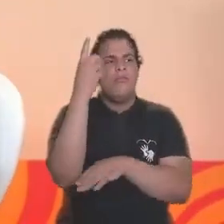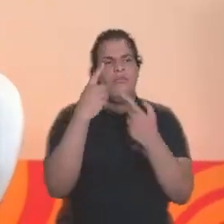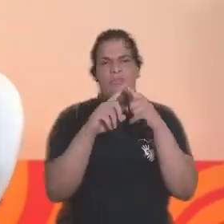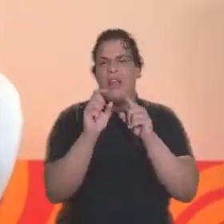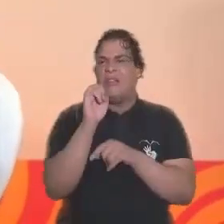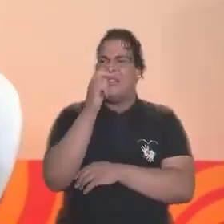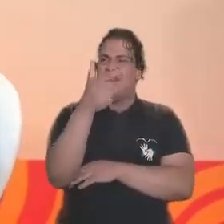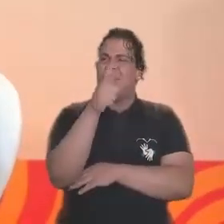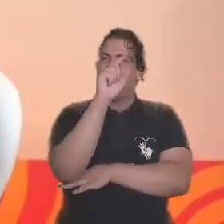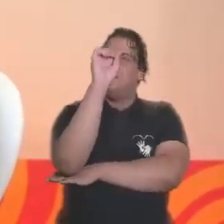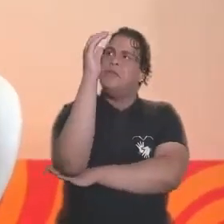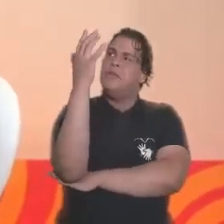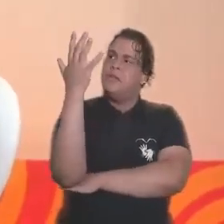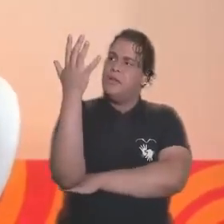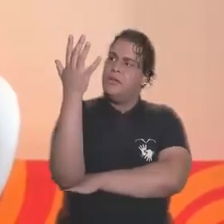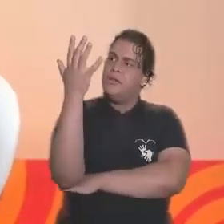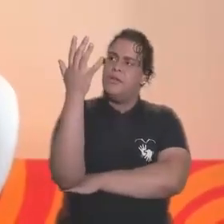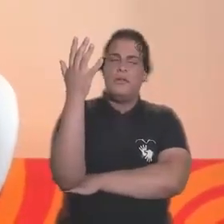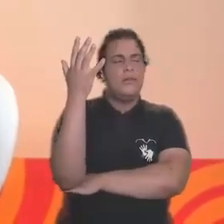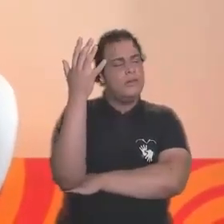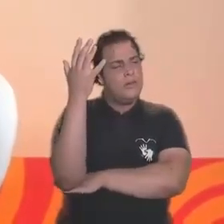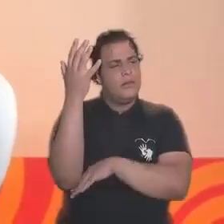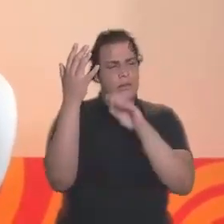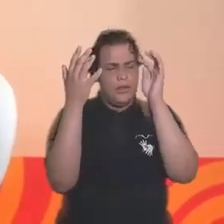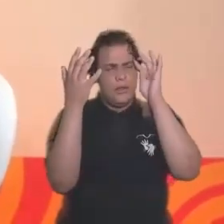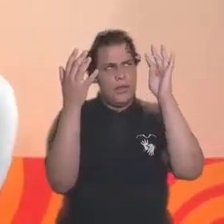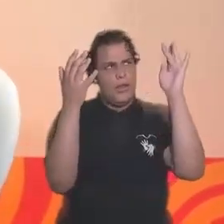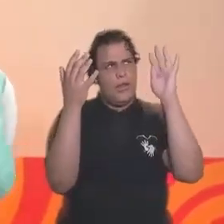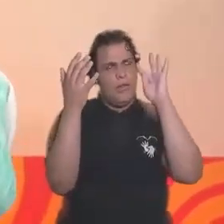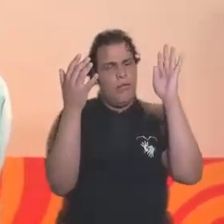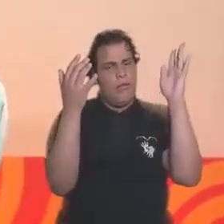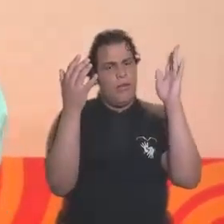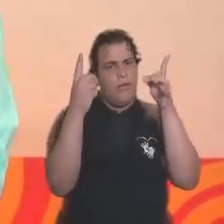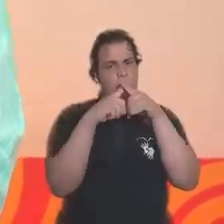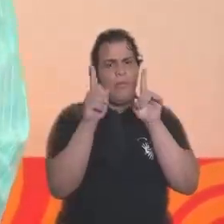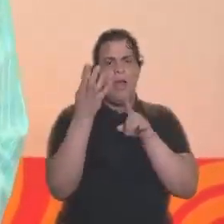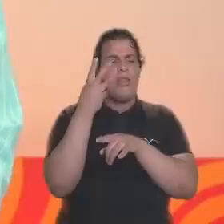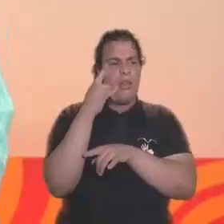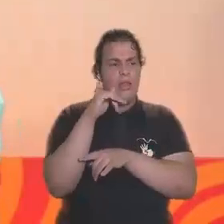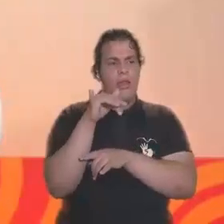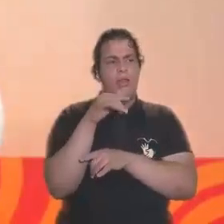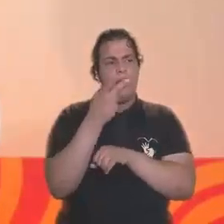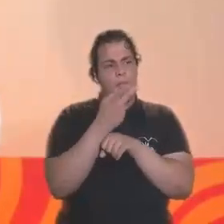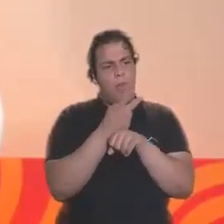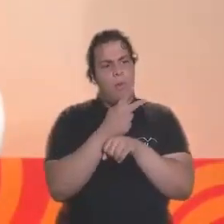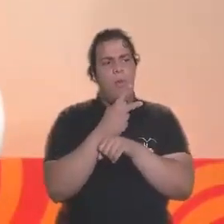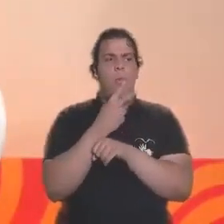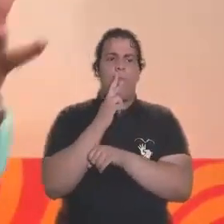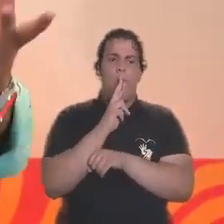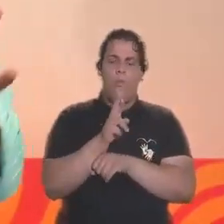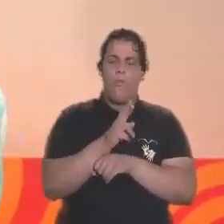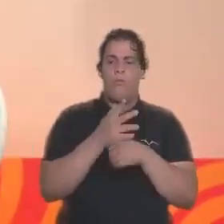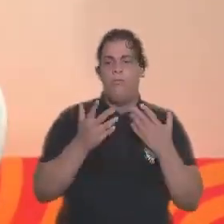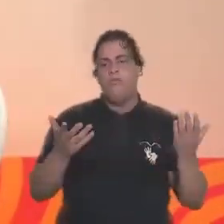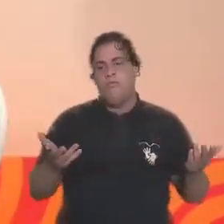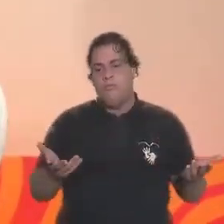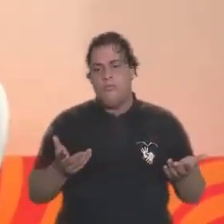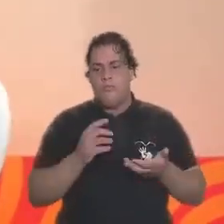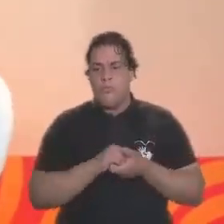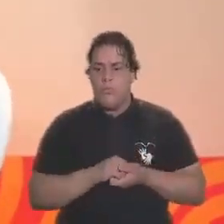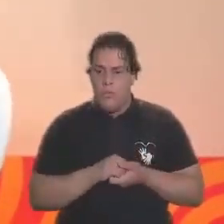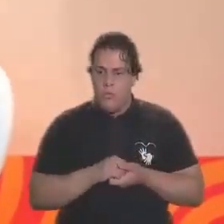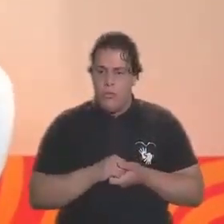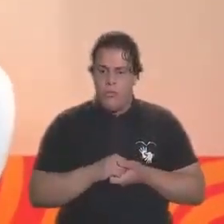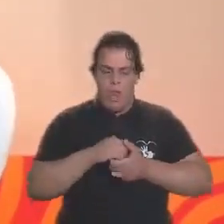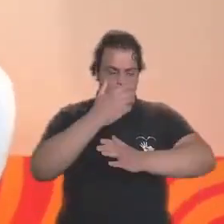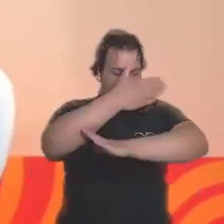e se não tiver árvore? Aí elas já pararam um pouco. Aí, só que criança não fica sem resposta. Né? Então,